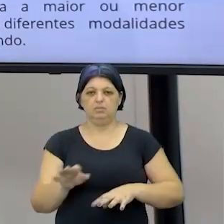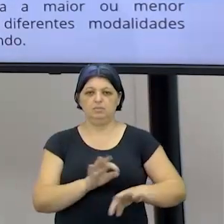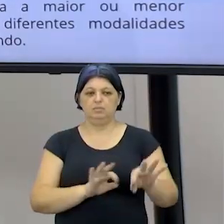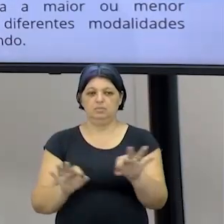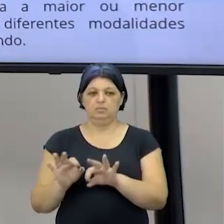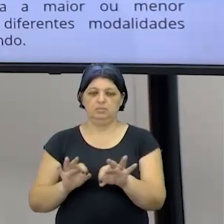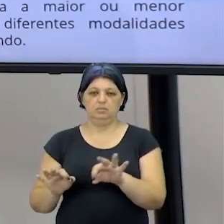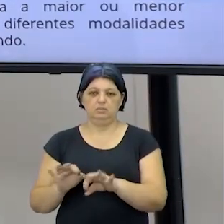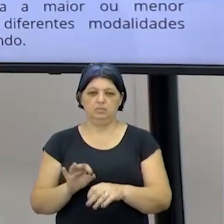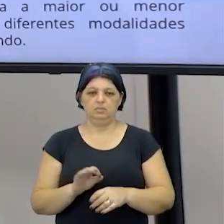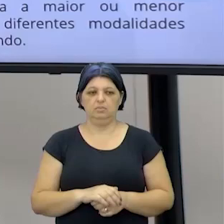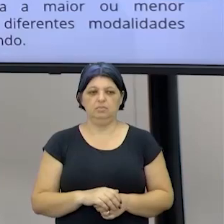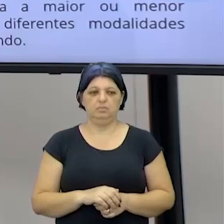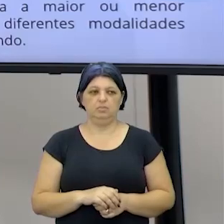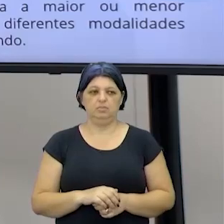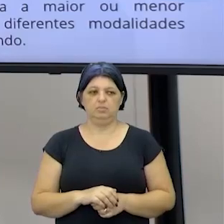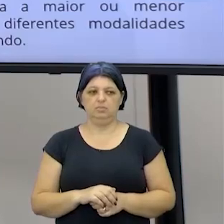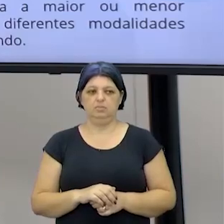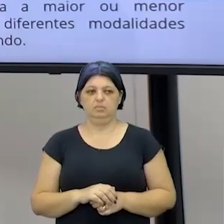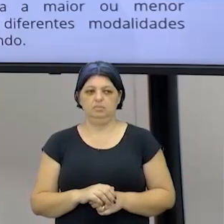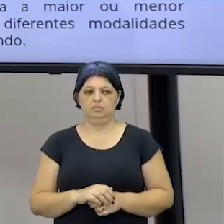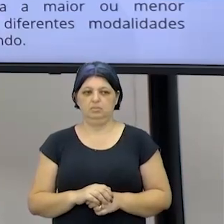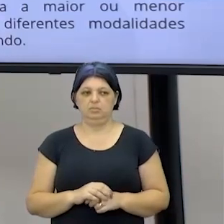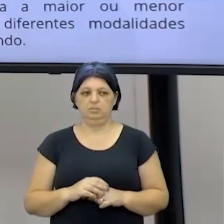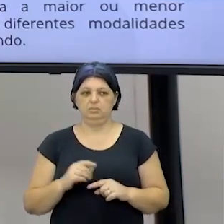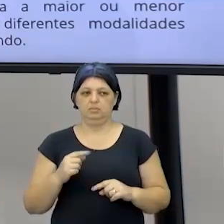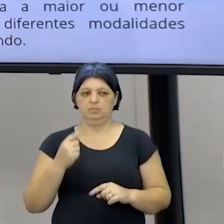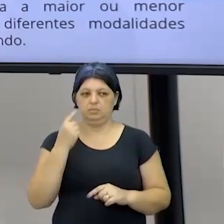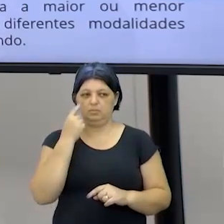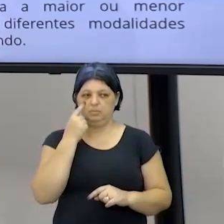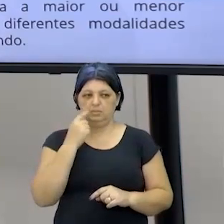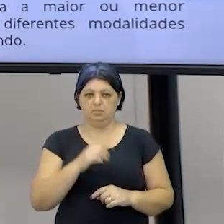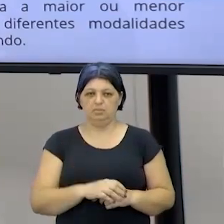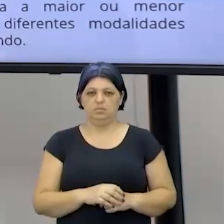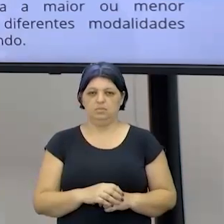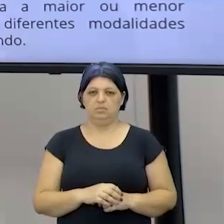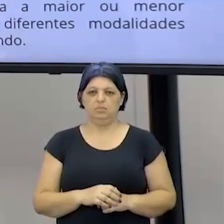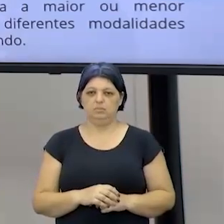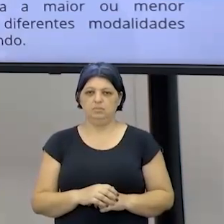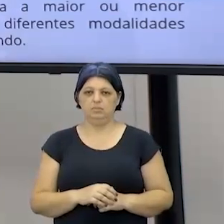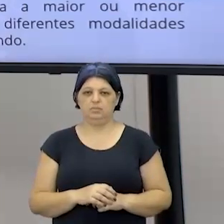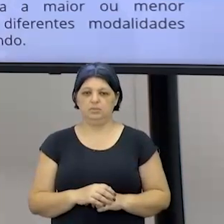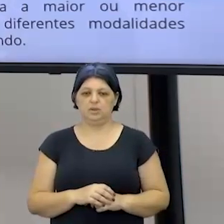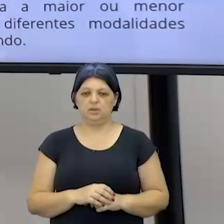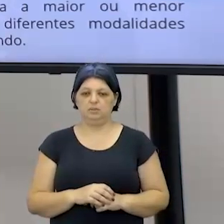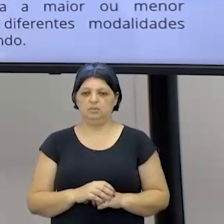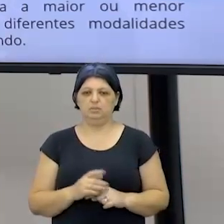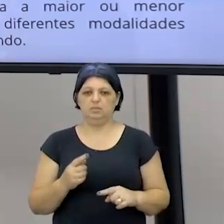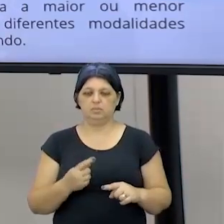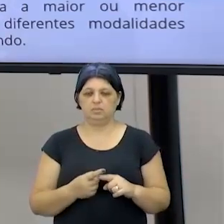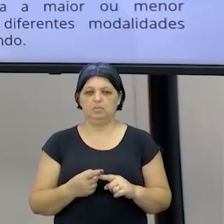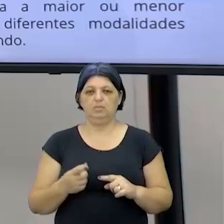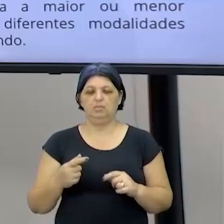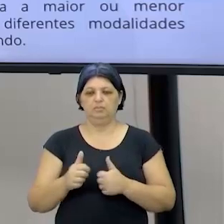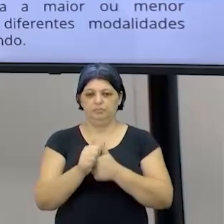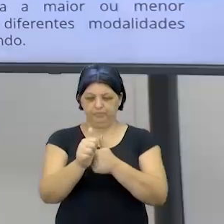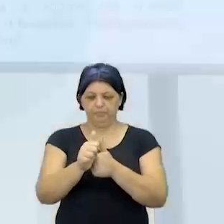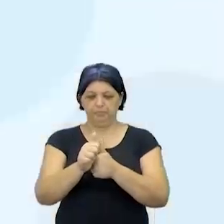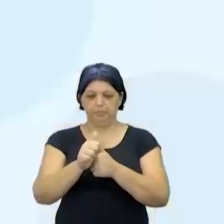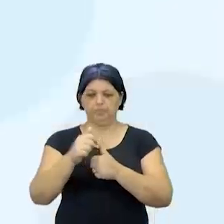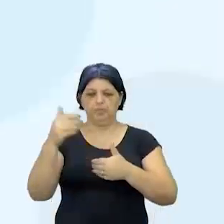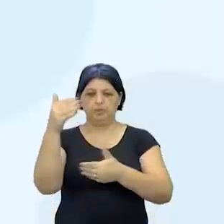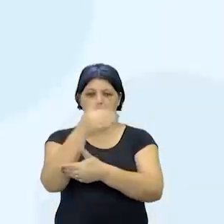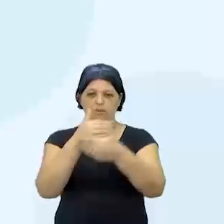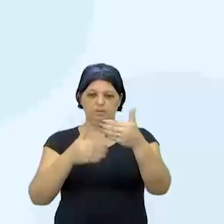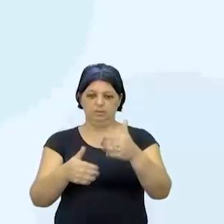por vocês mesmos, tá certo? Então a gente já vai começar aqui. Se eu estivesse aí com vocês, acompanhe lá no slide comigo,